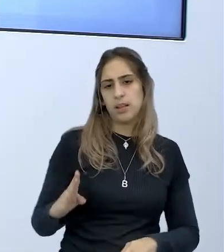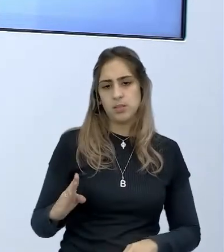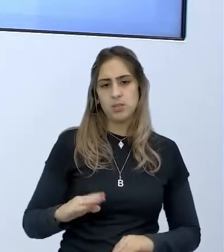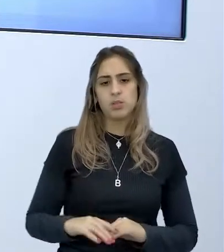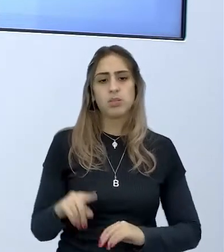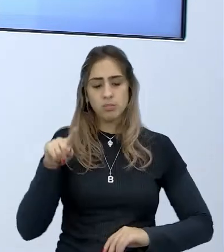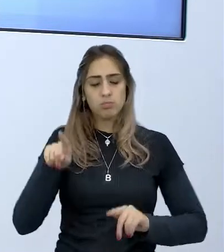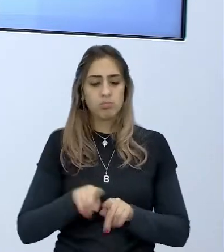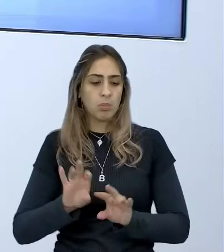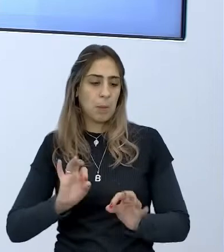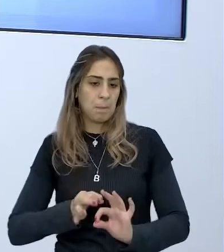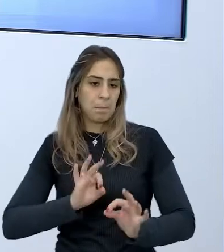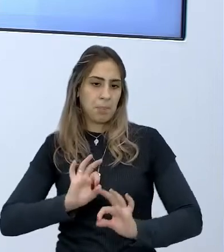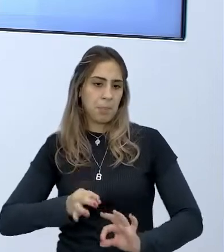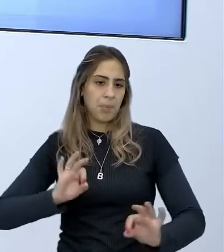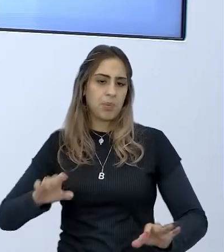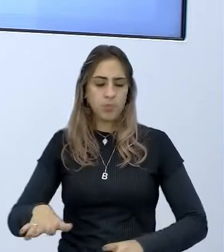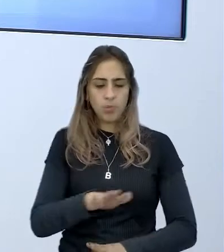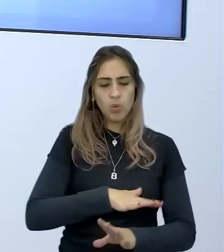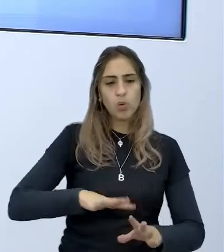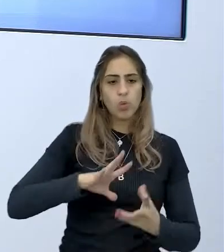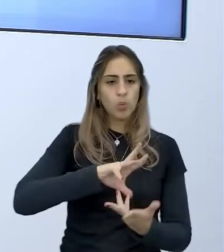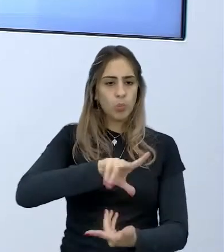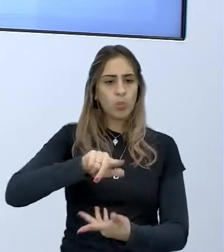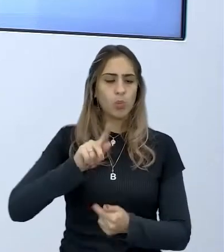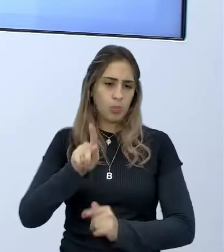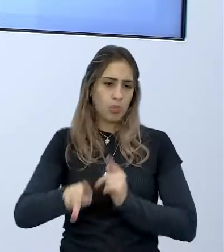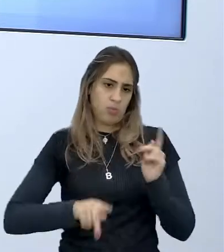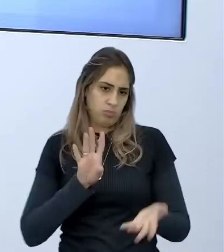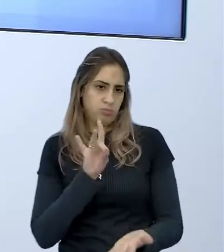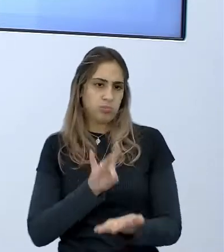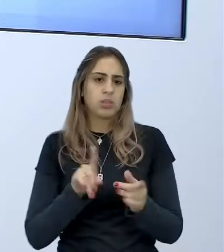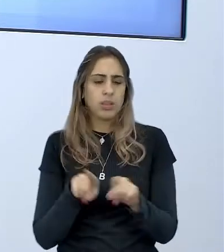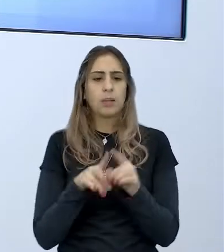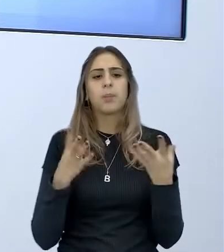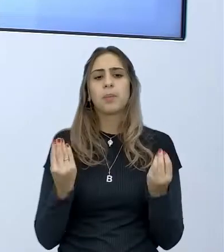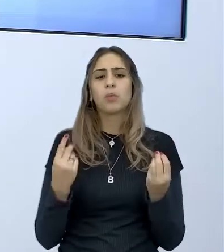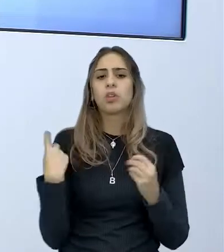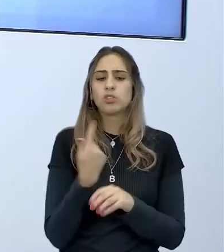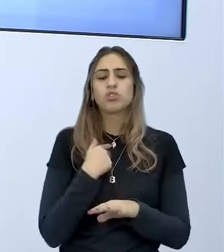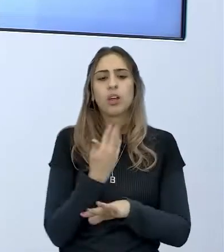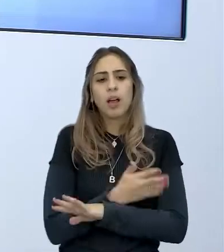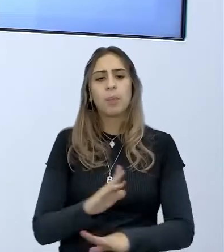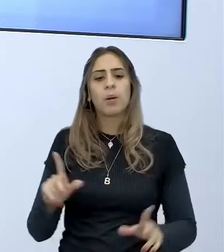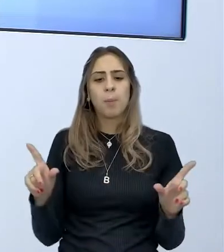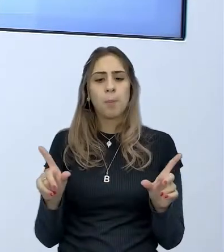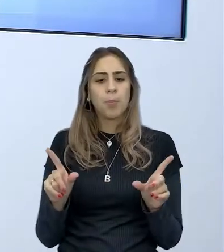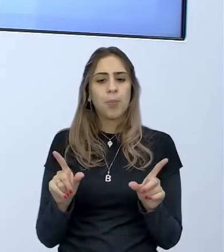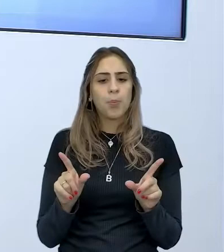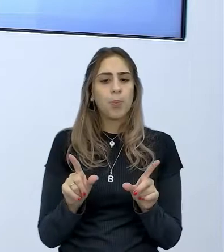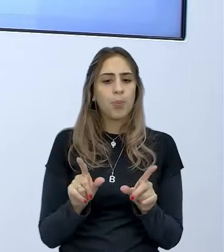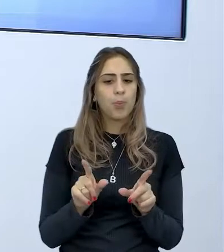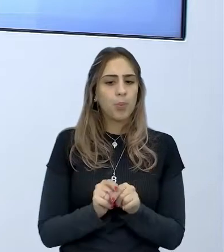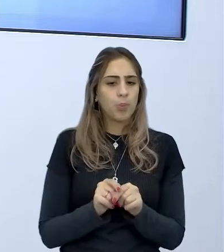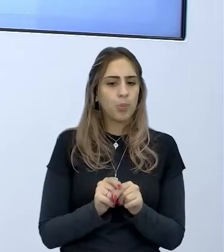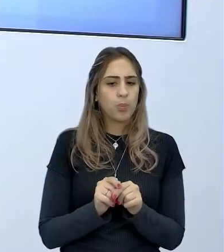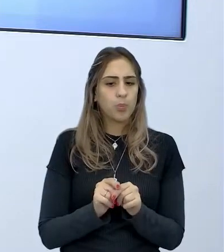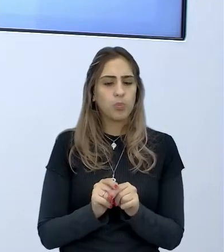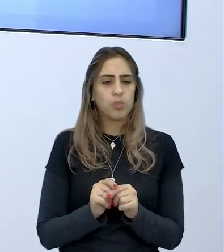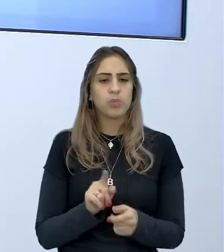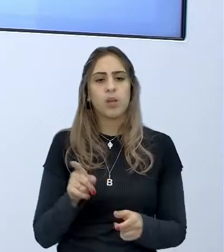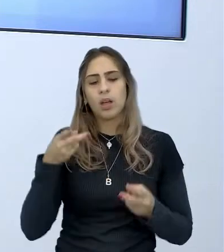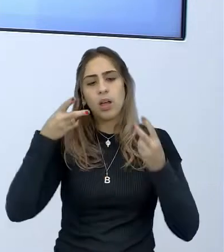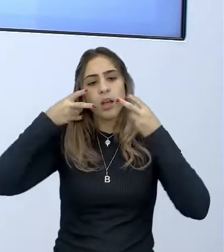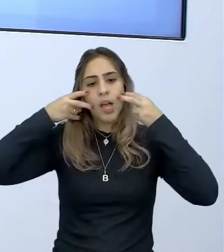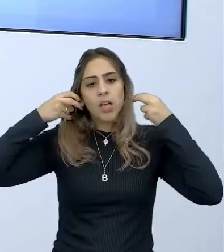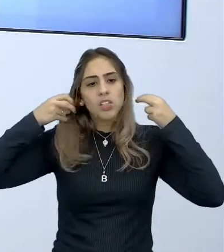E isso se estende ao redor do mundo com outros povos originários que também muitas vezes a gente acaba reduzindo eles a